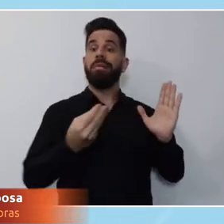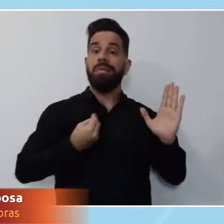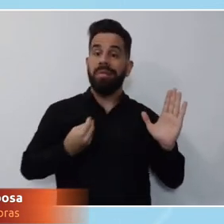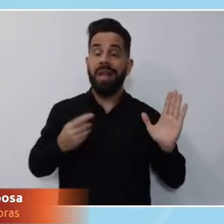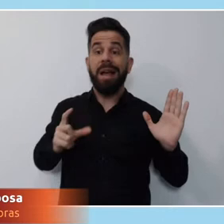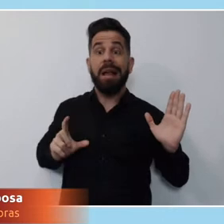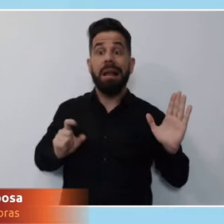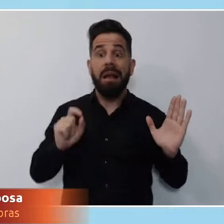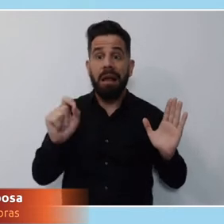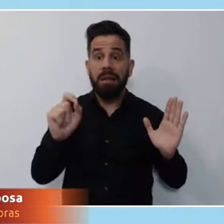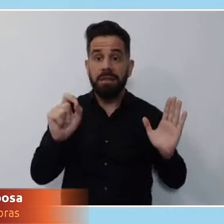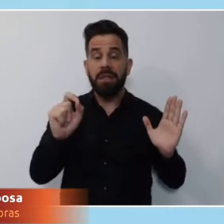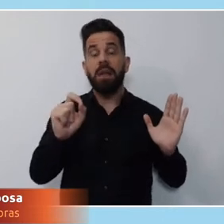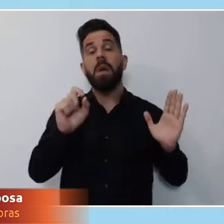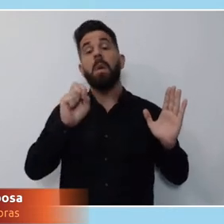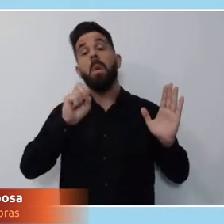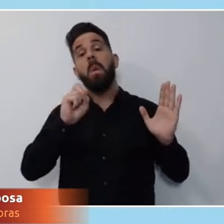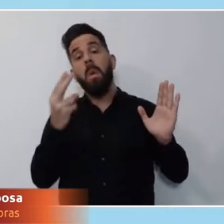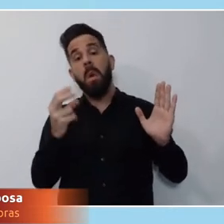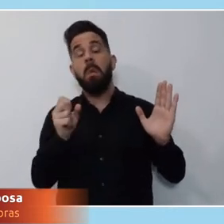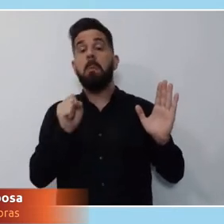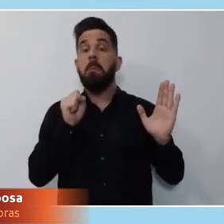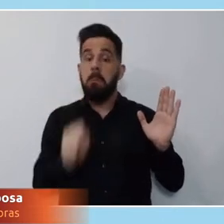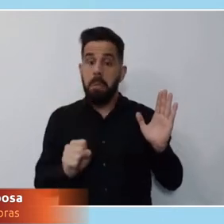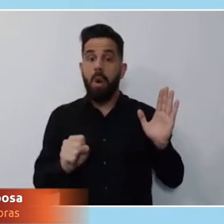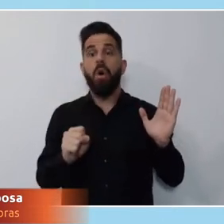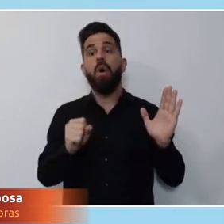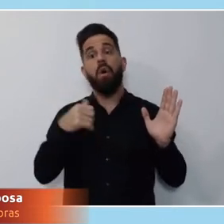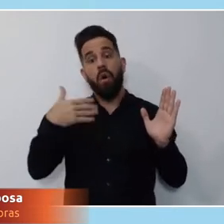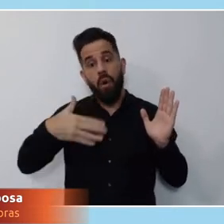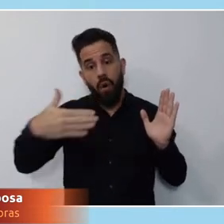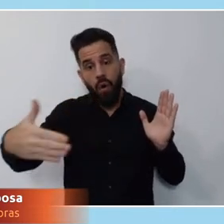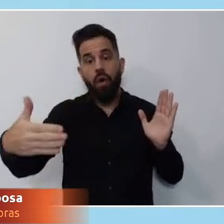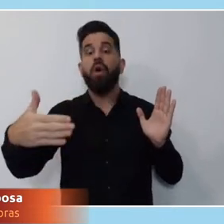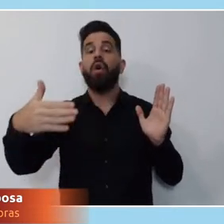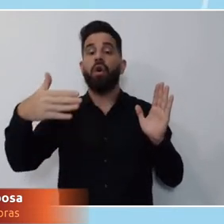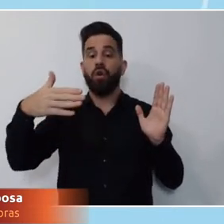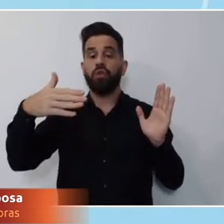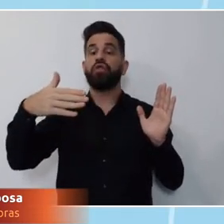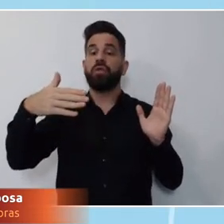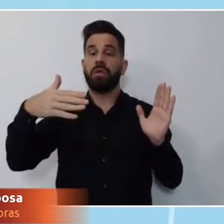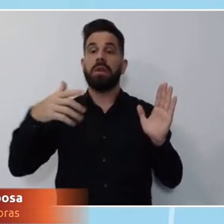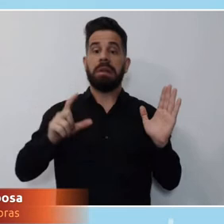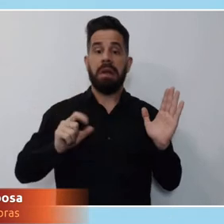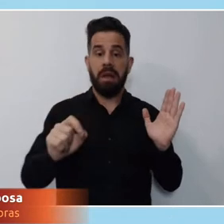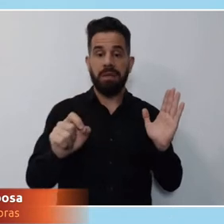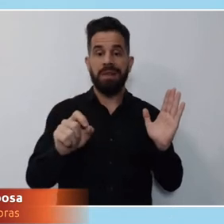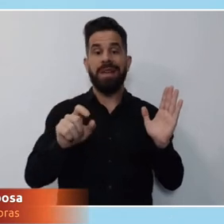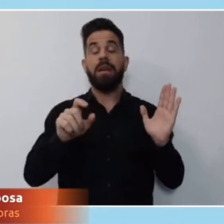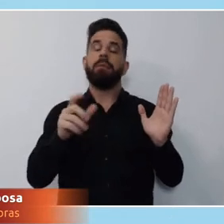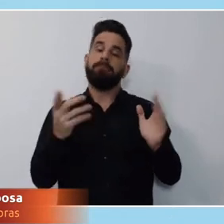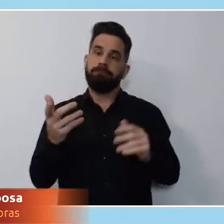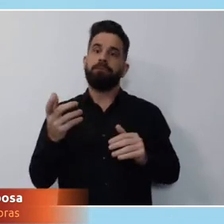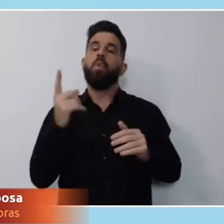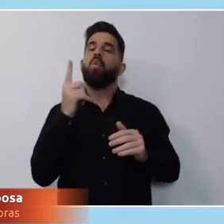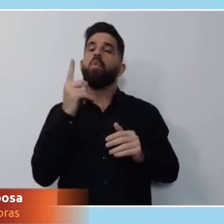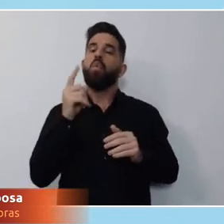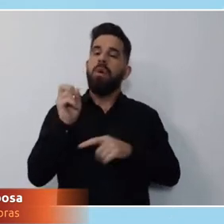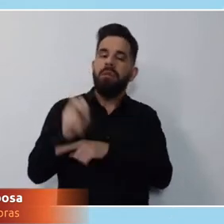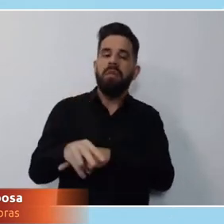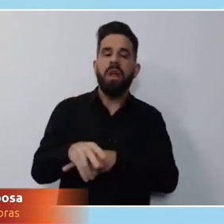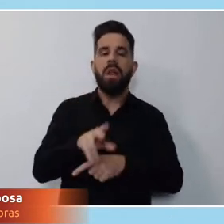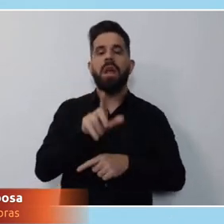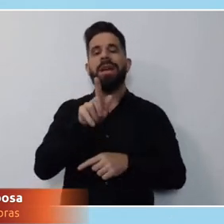de levar ao câncer. Um deles é o glifosato. Então, a gente não poderia deixar de fazer essa menção. E no texto, Camila, ainda há